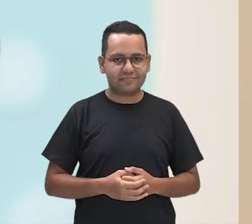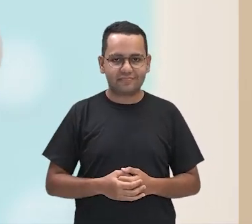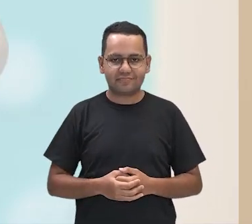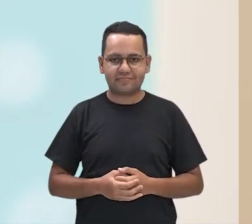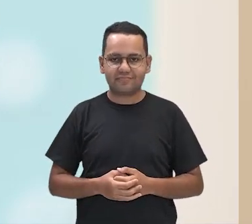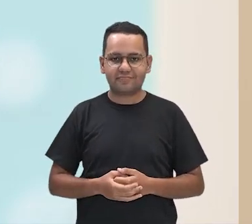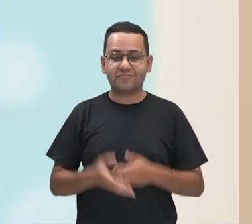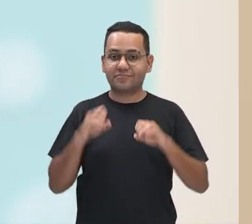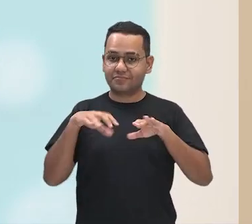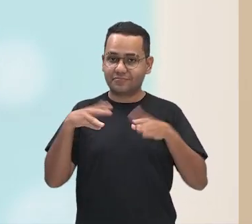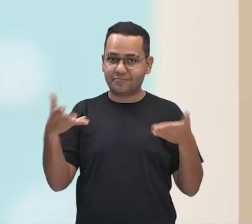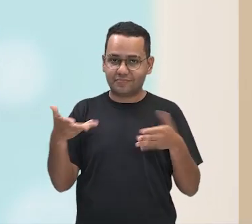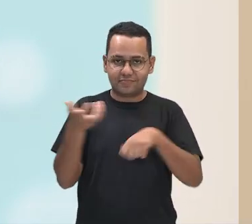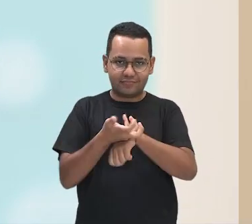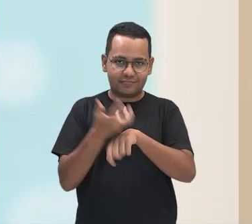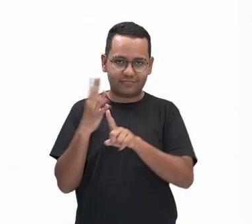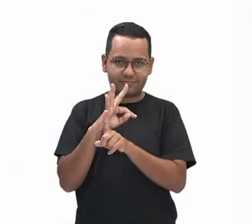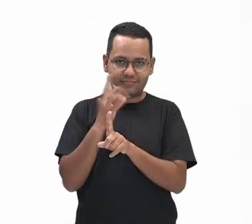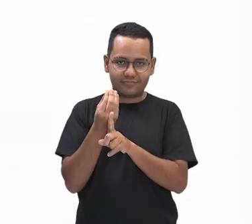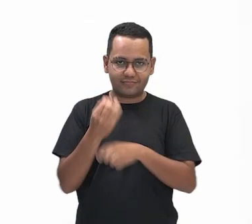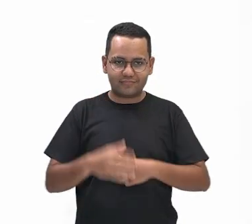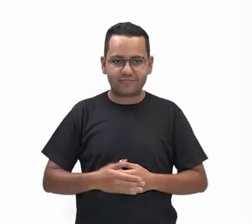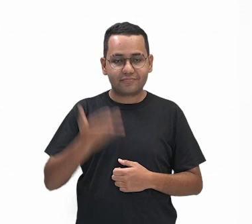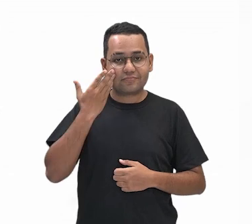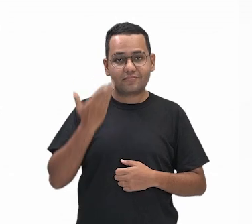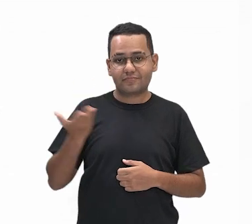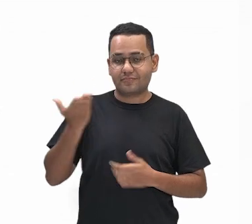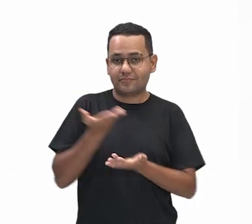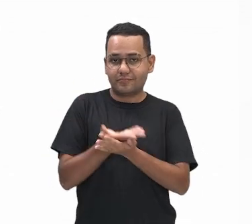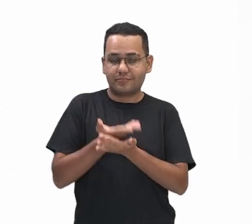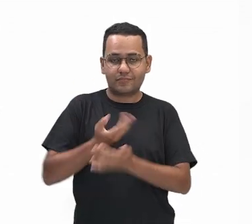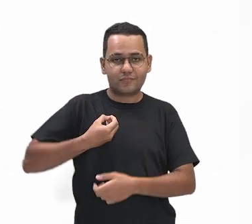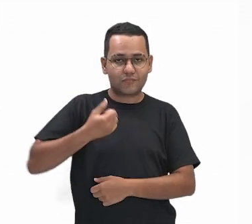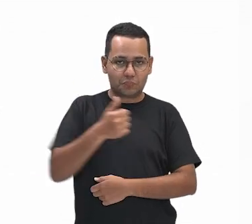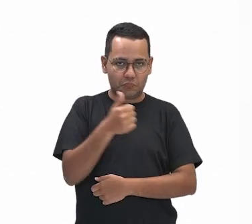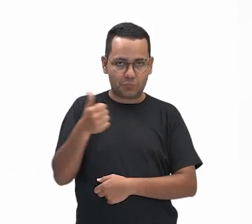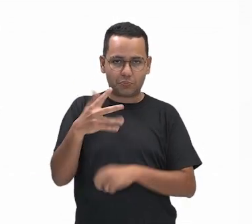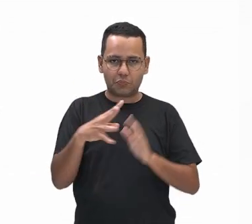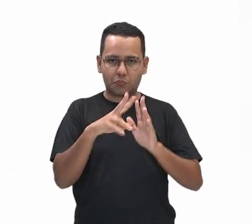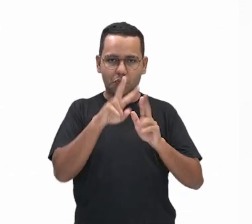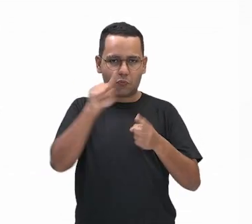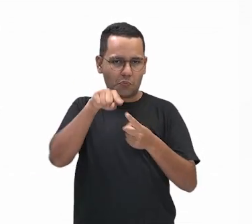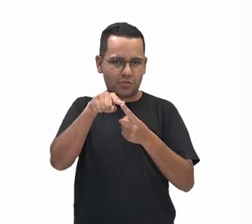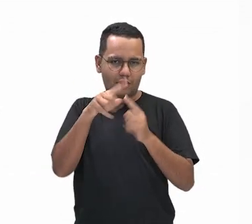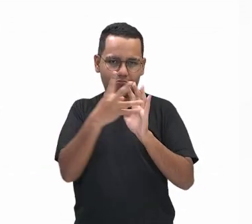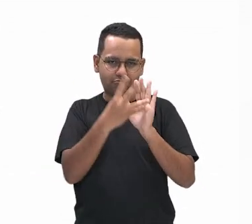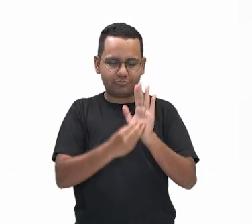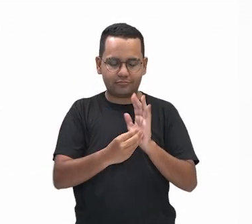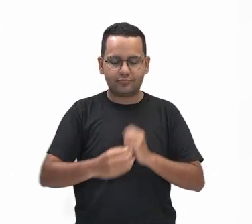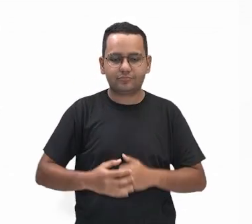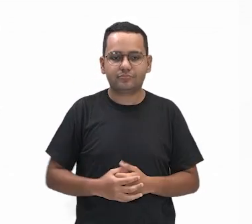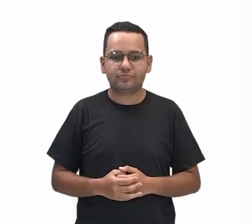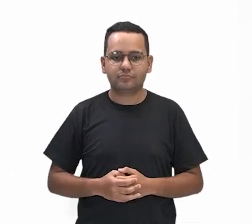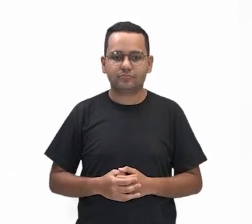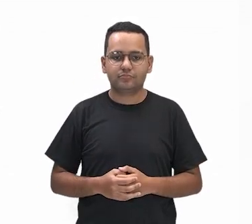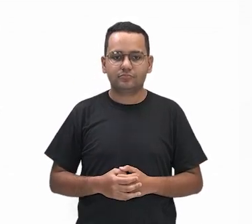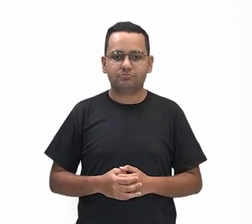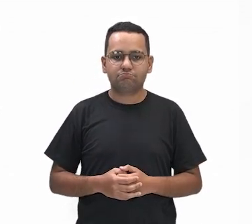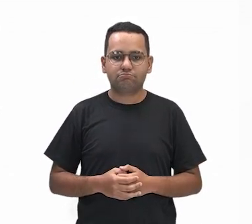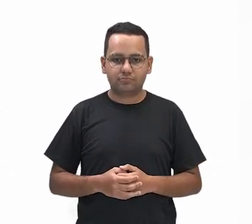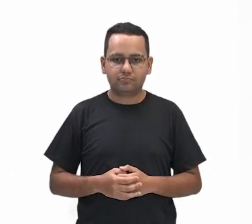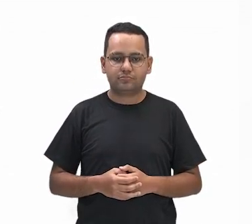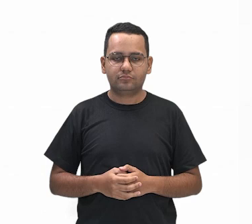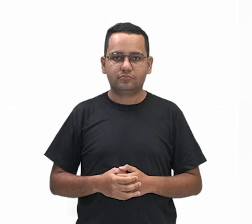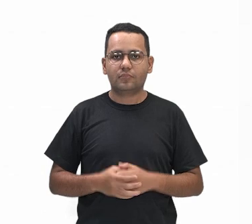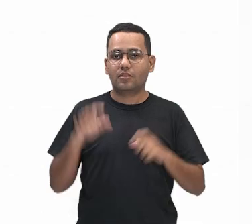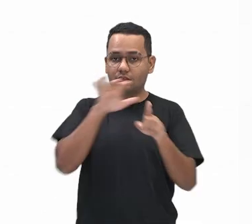das artes. Vamos ver o conteúdo da nossa aula? Esta é a nossa aula de número 11. Como objeto de conhecimento, nós temos o